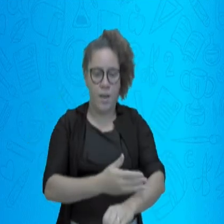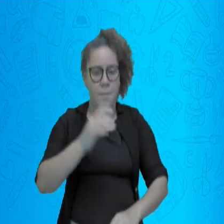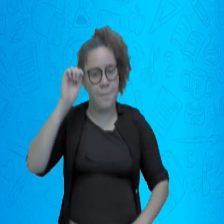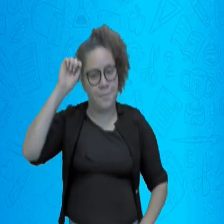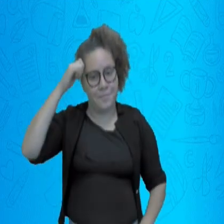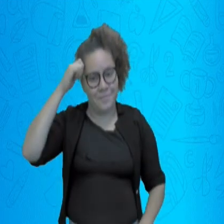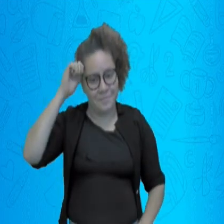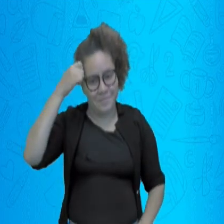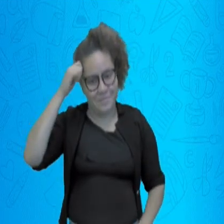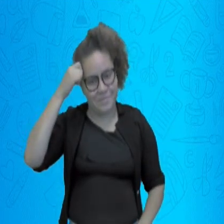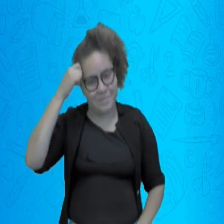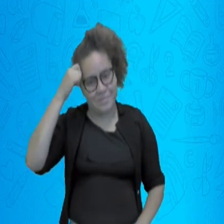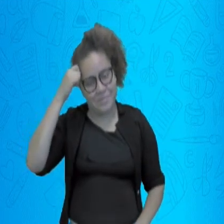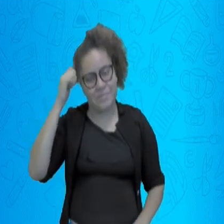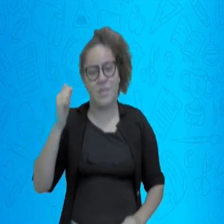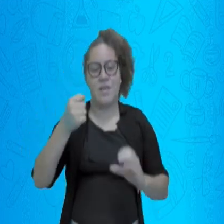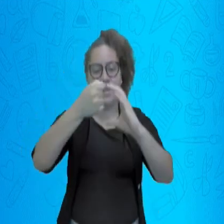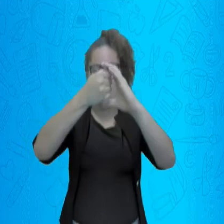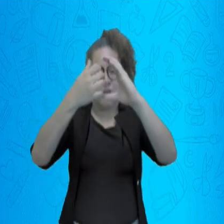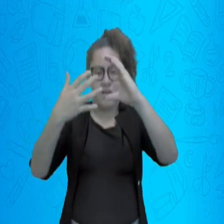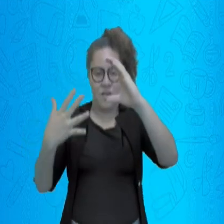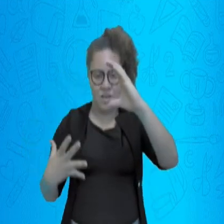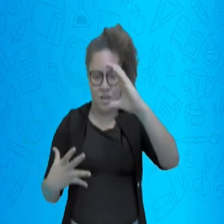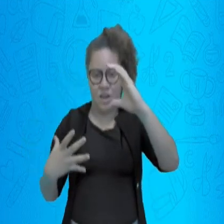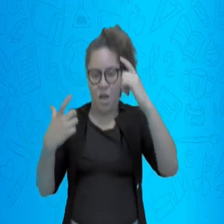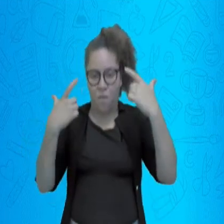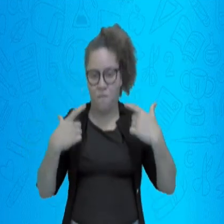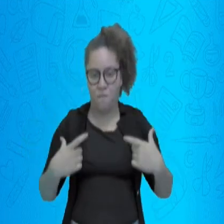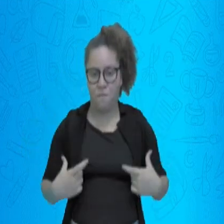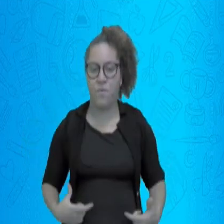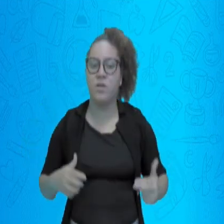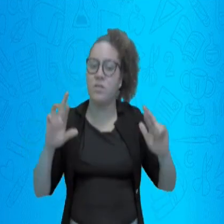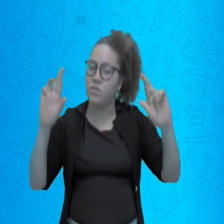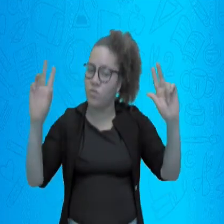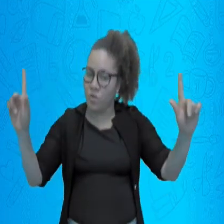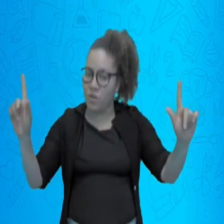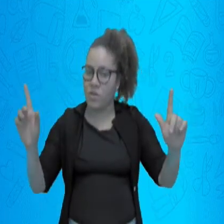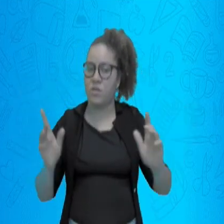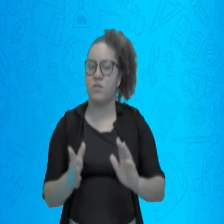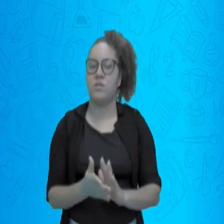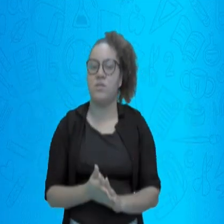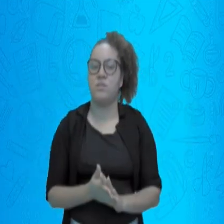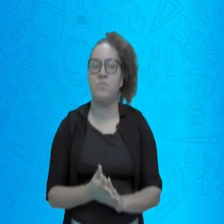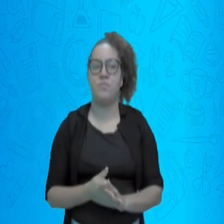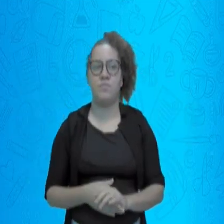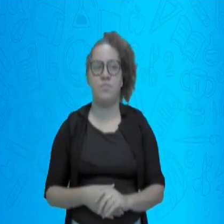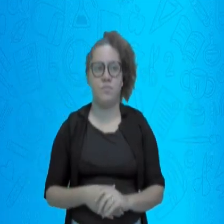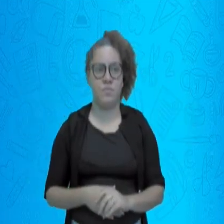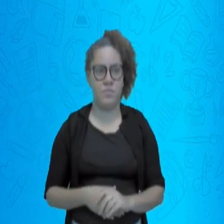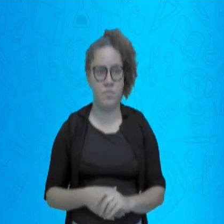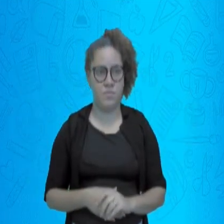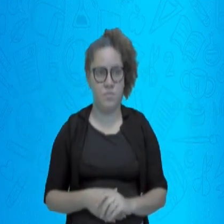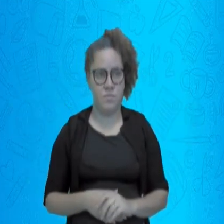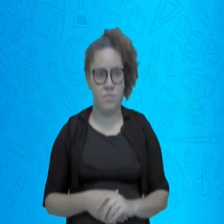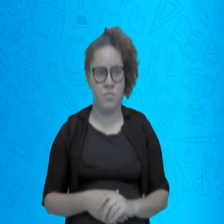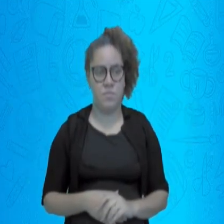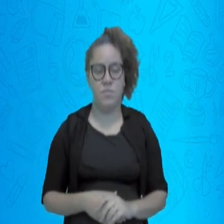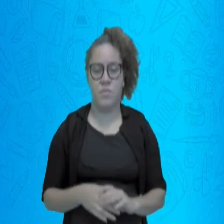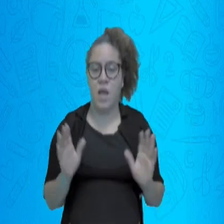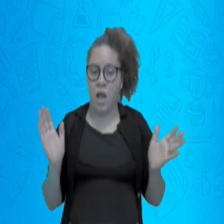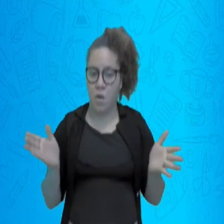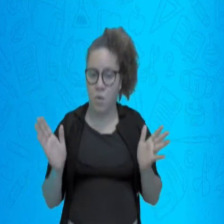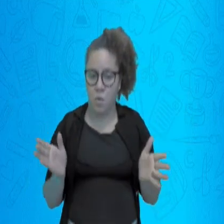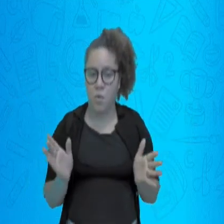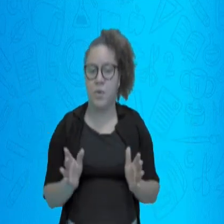a gente tem características físicas diferentes entre as pessoas. Nem todos são iguais. Olha agora